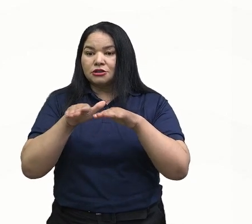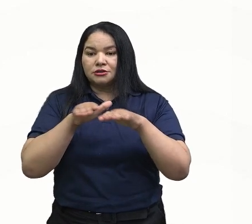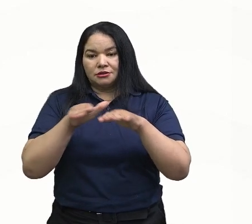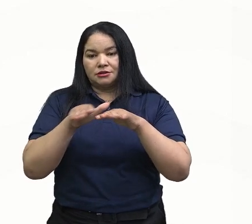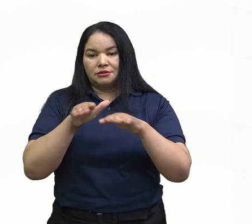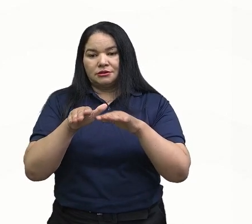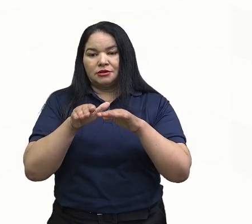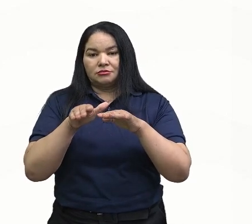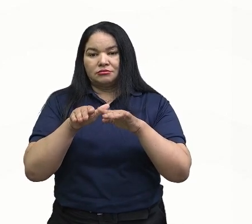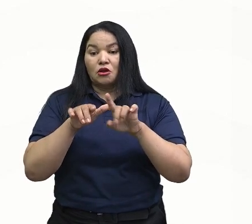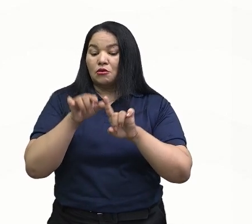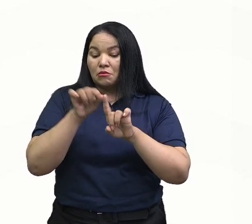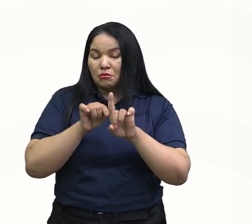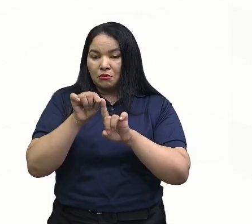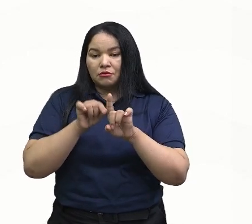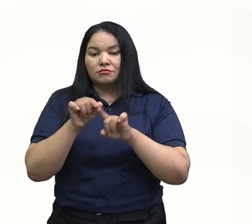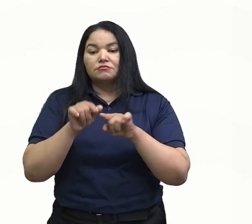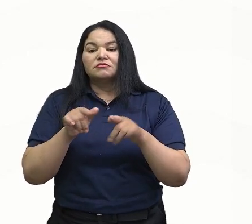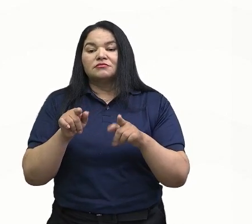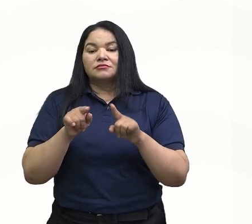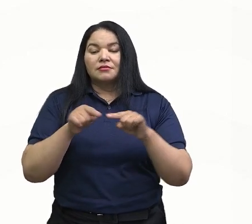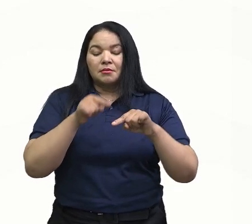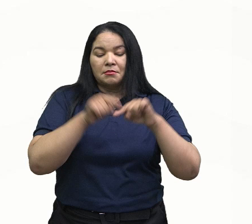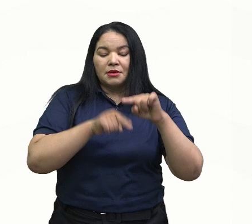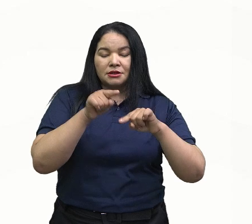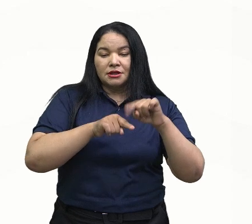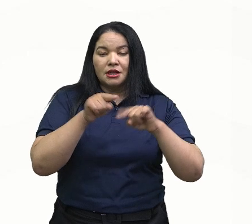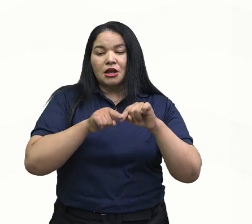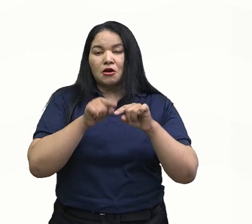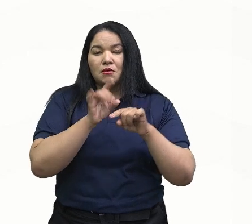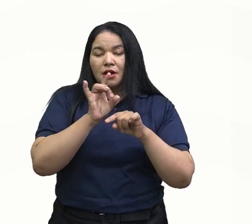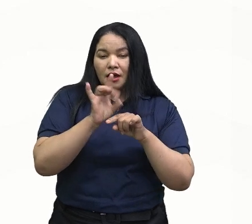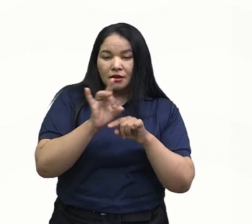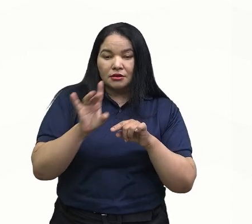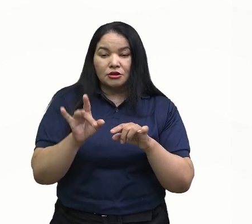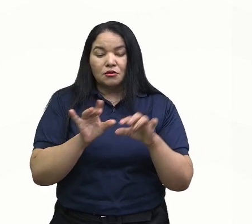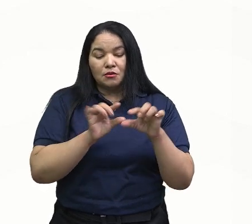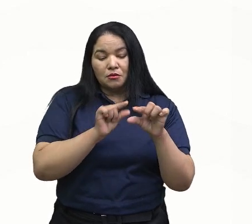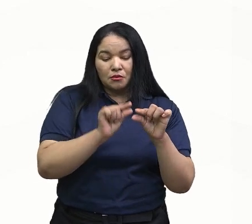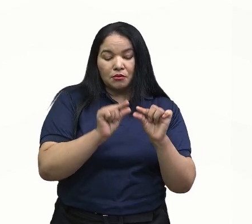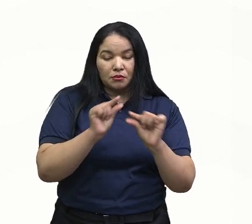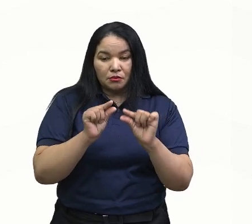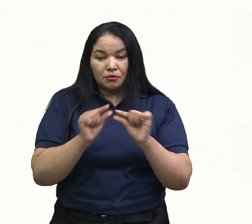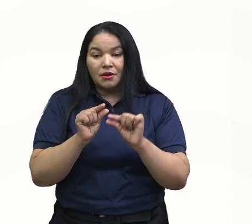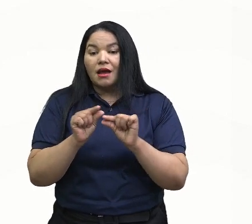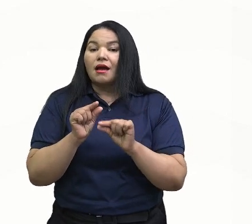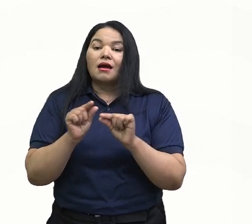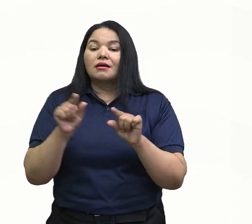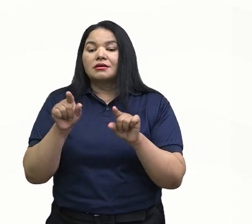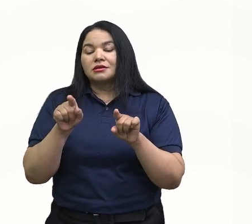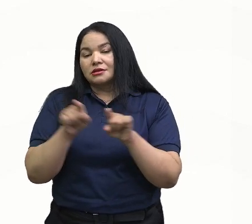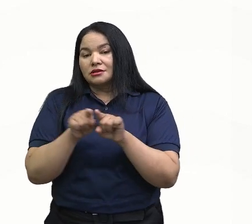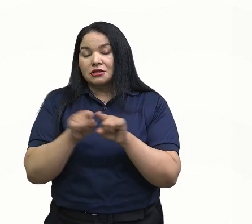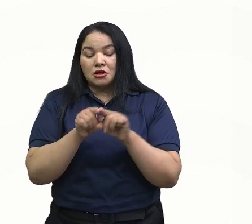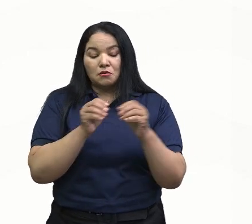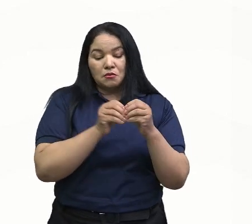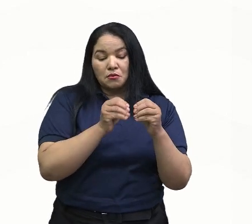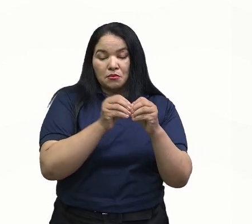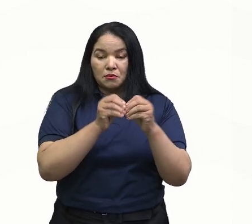cada corpo é formado por partículas e essas partículas estão sempre em movimento. Nesse